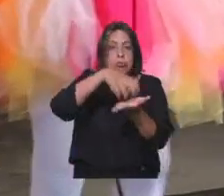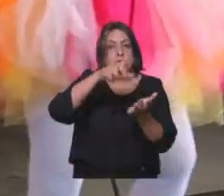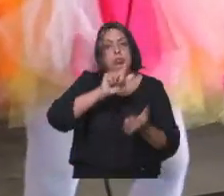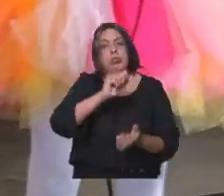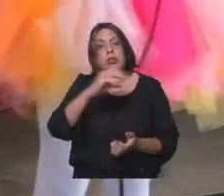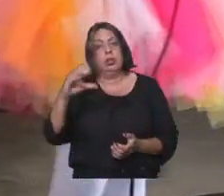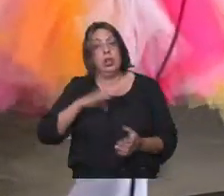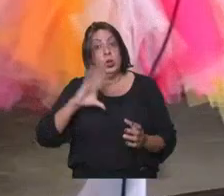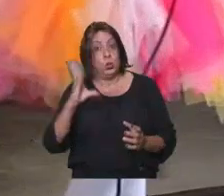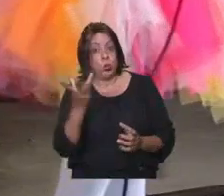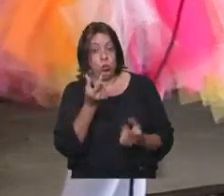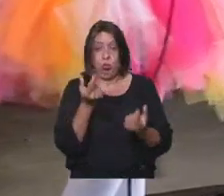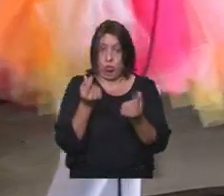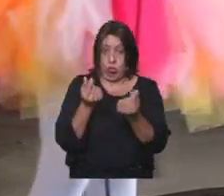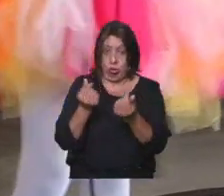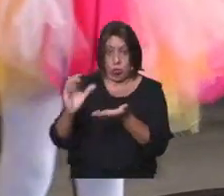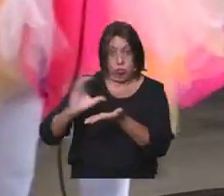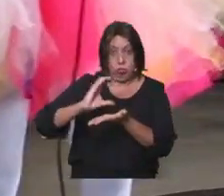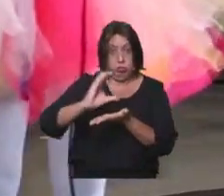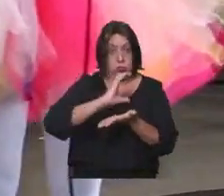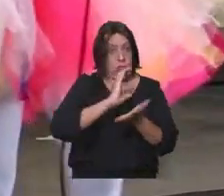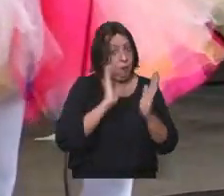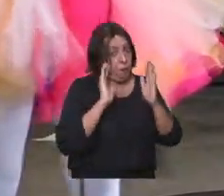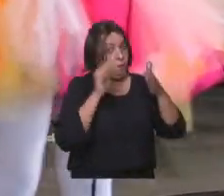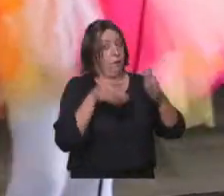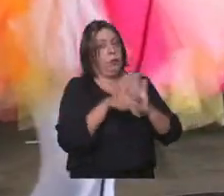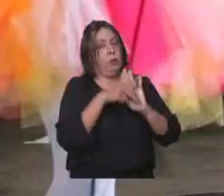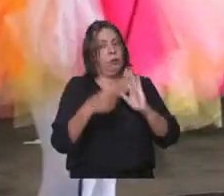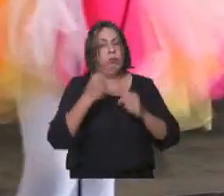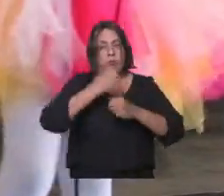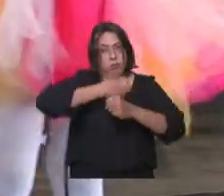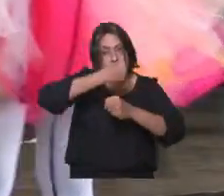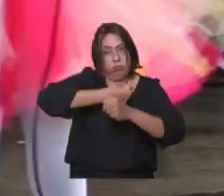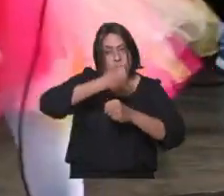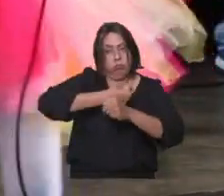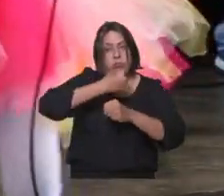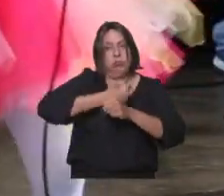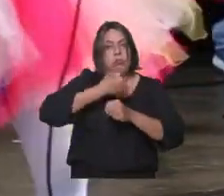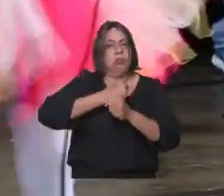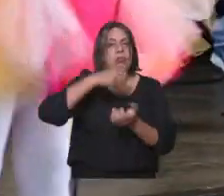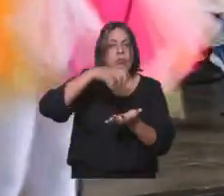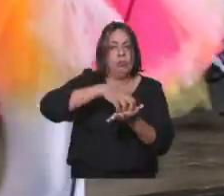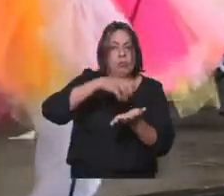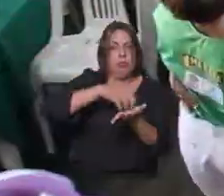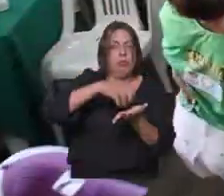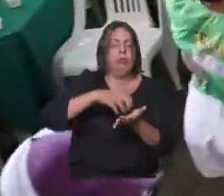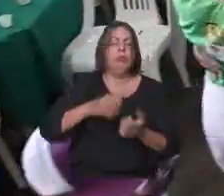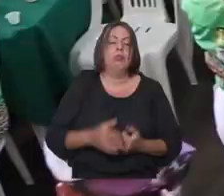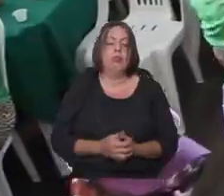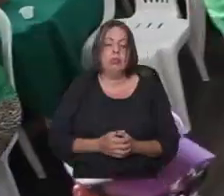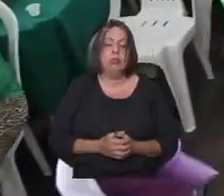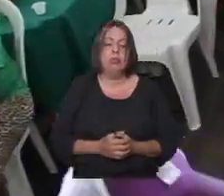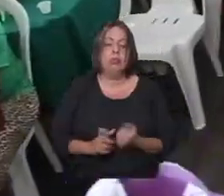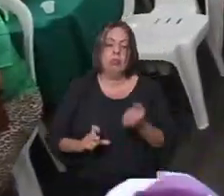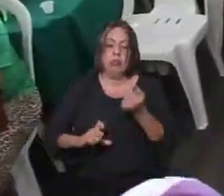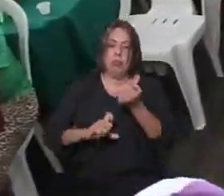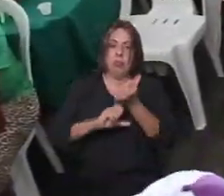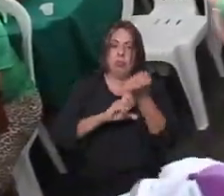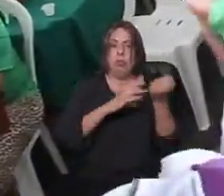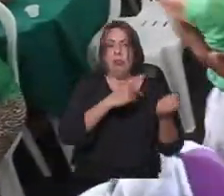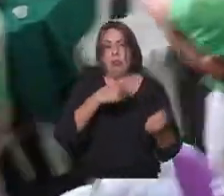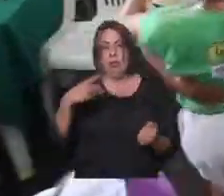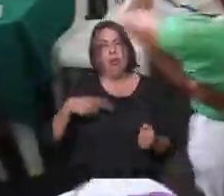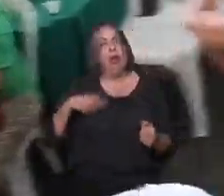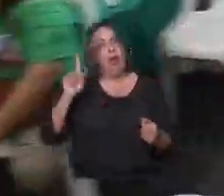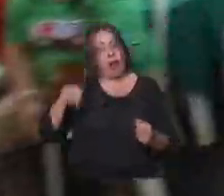toda a renda arrecadada é em prol da sede que está em fase de terraplanagem. O Caju Cap é um